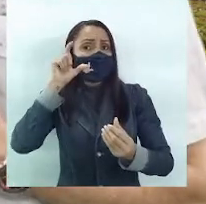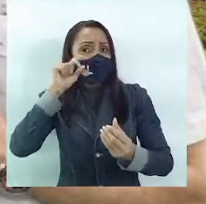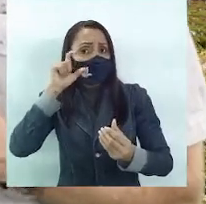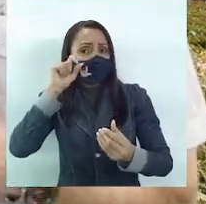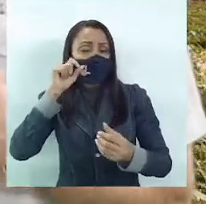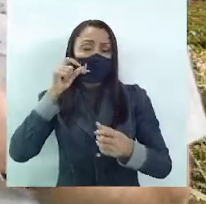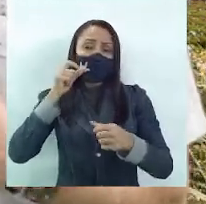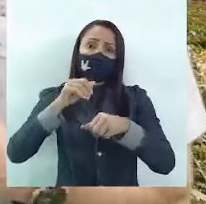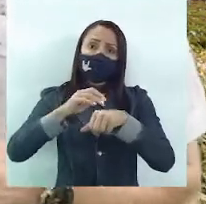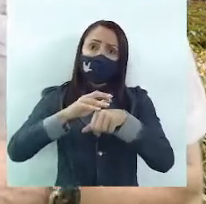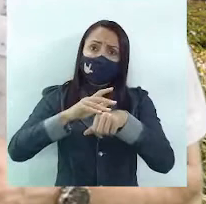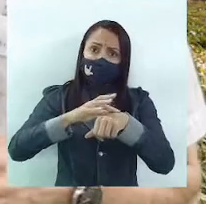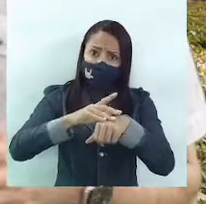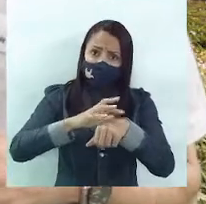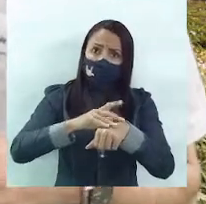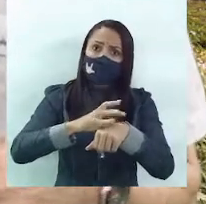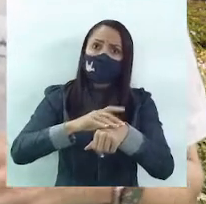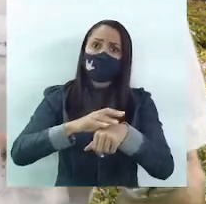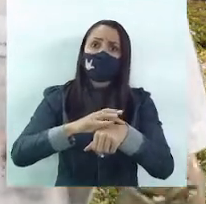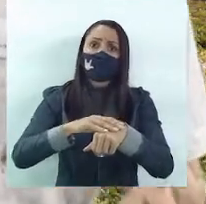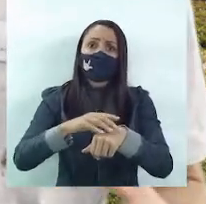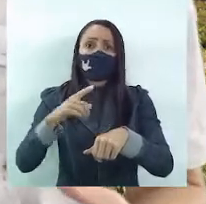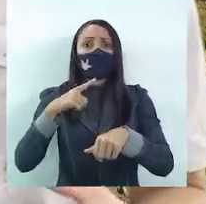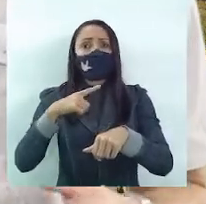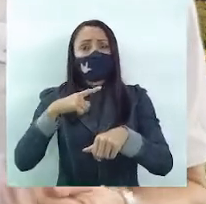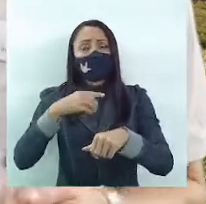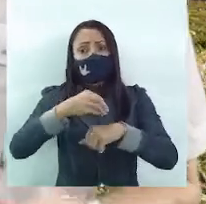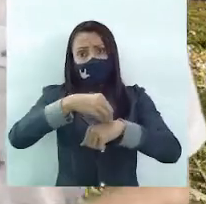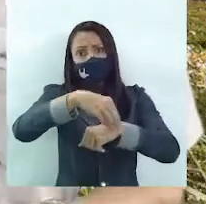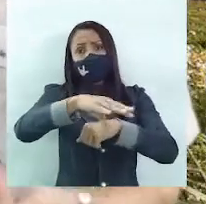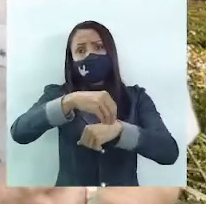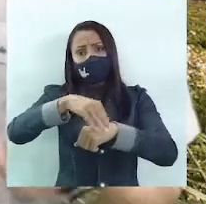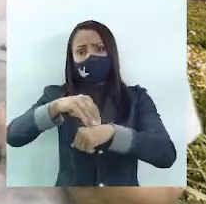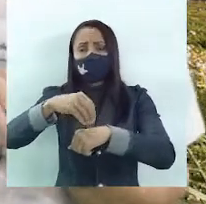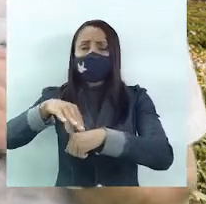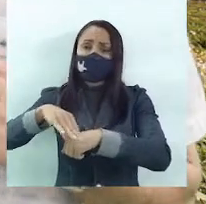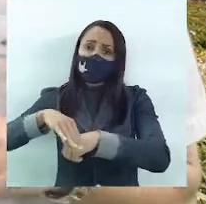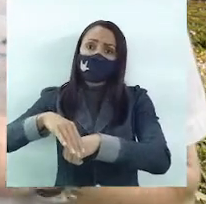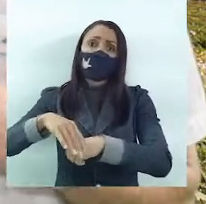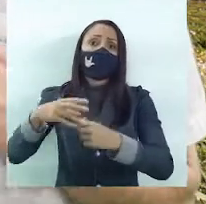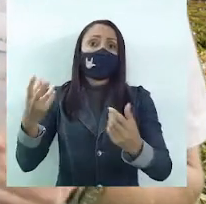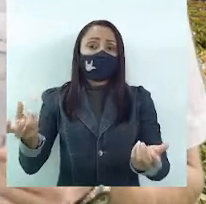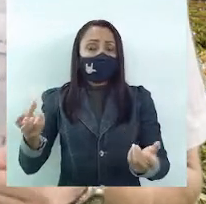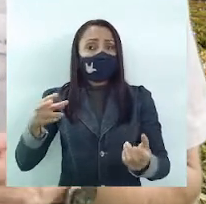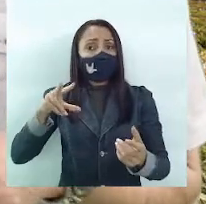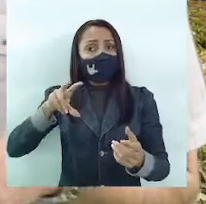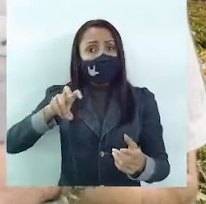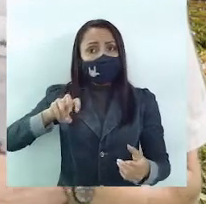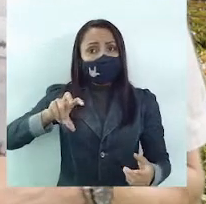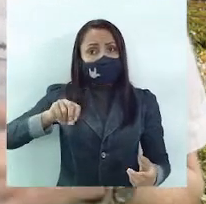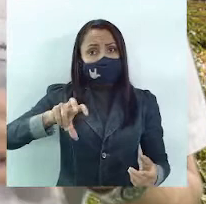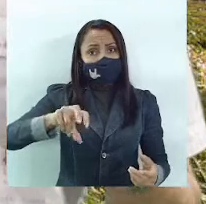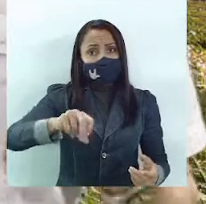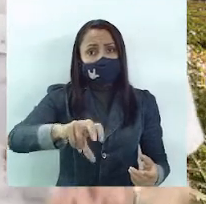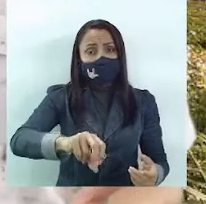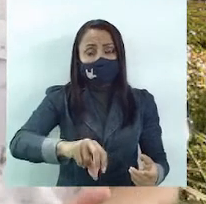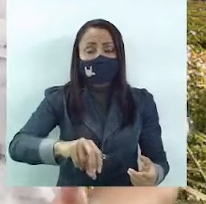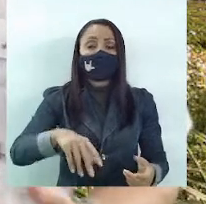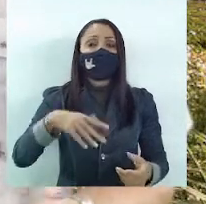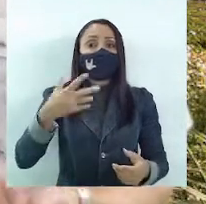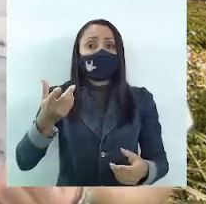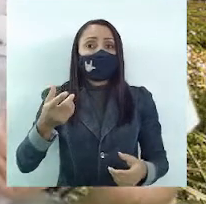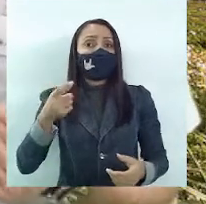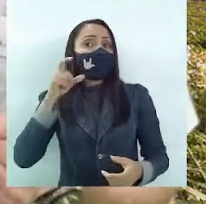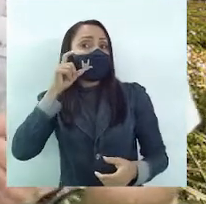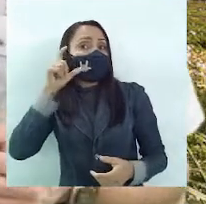doença crônica em que ela também é transmissível. Por quê? Porque a bactéria que causa a cárie, Streptococcus mutans, tem